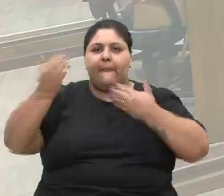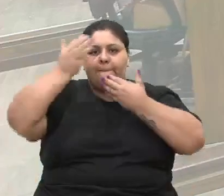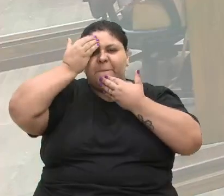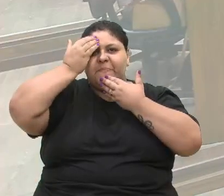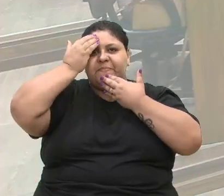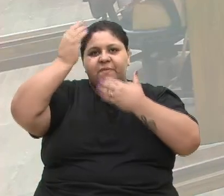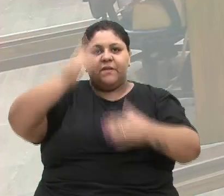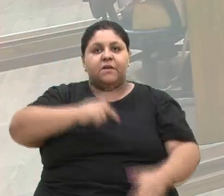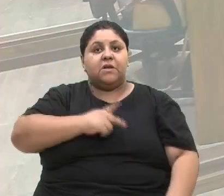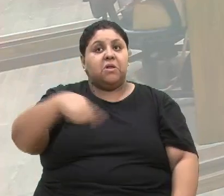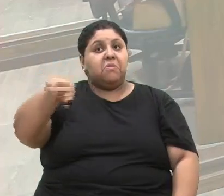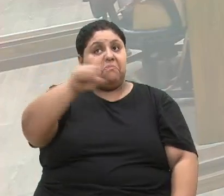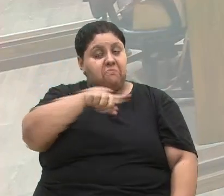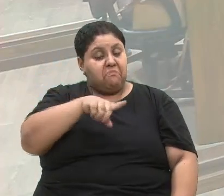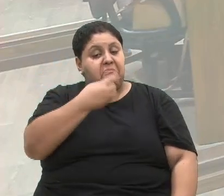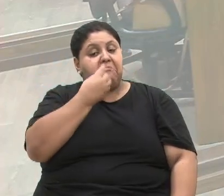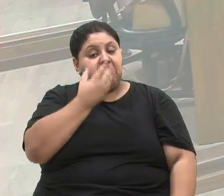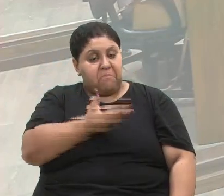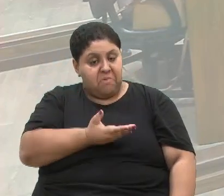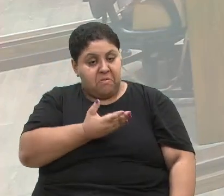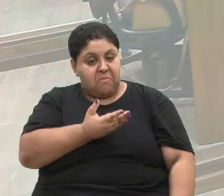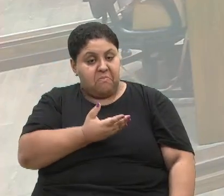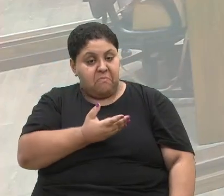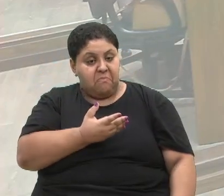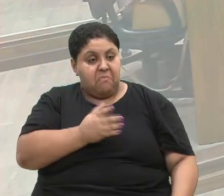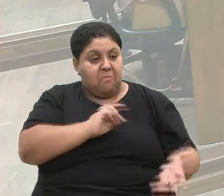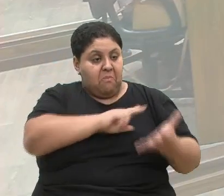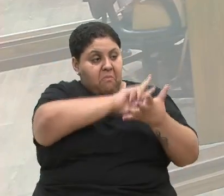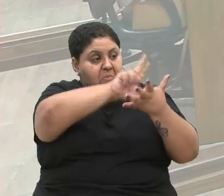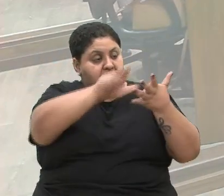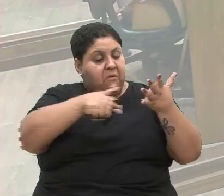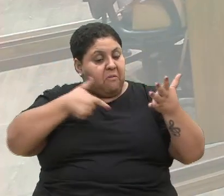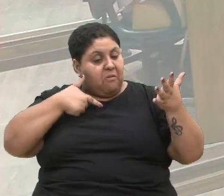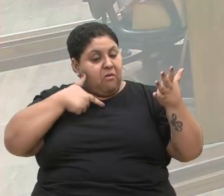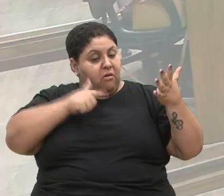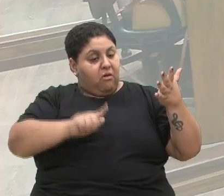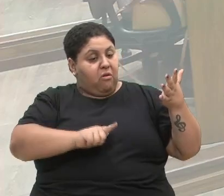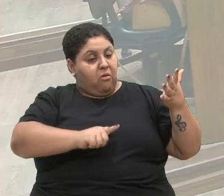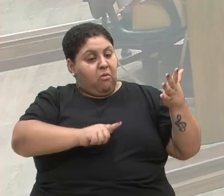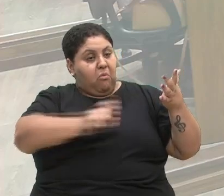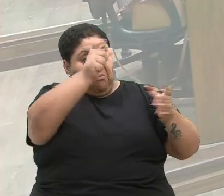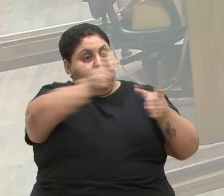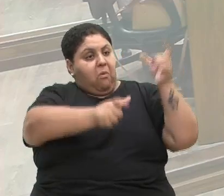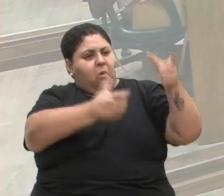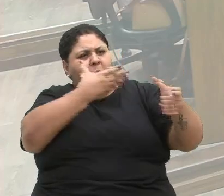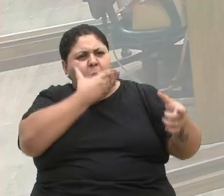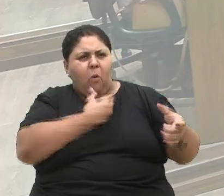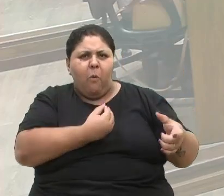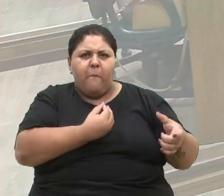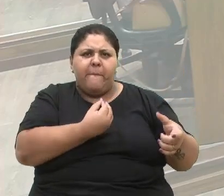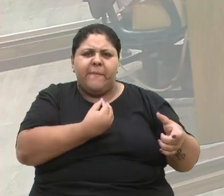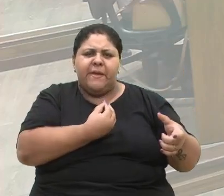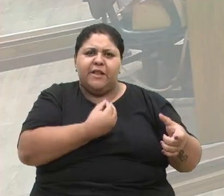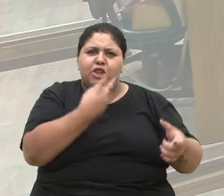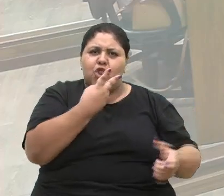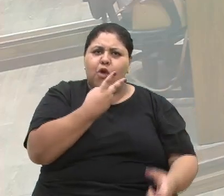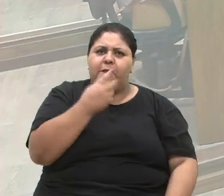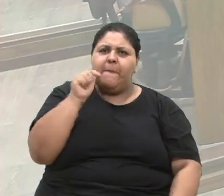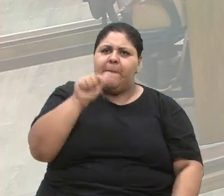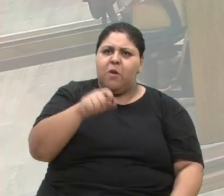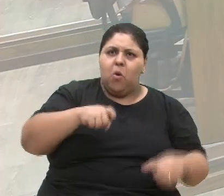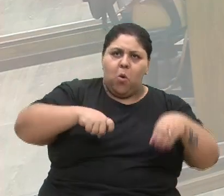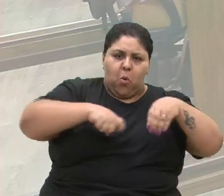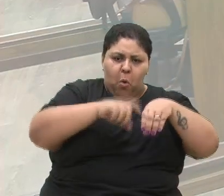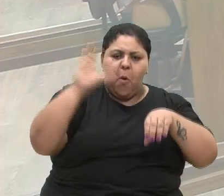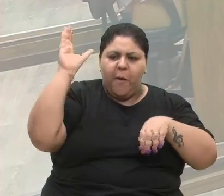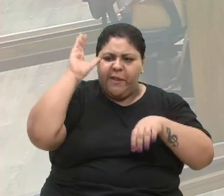Gente, olha, nós estamos bem aqui, o multicampeão Bressan, o homem dos 2.000 gols, Cadore, 3.000 gols, e o,